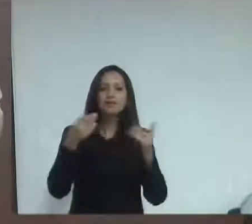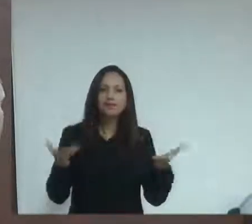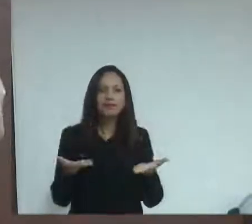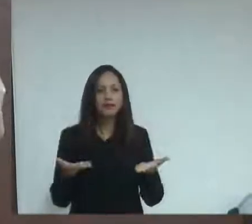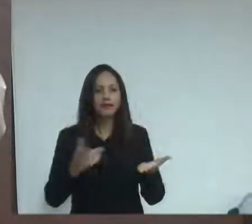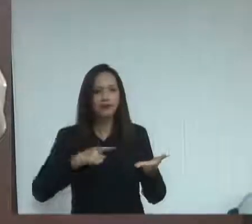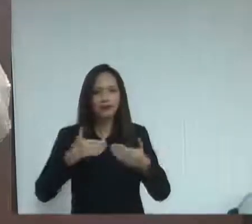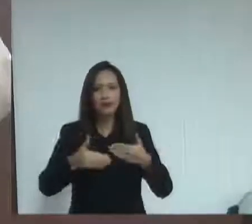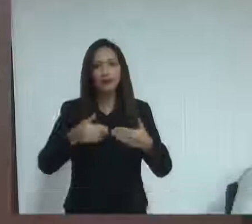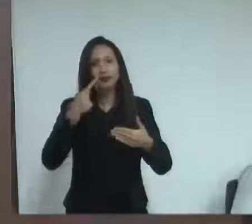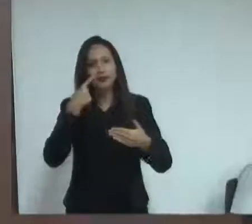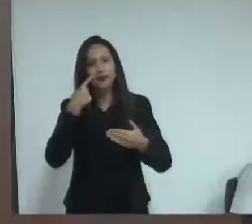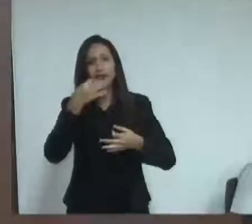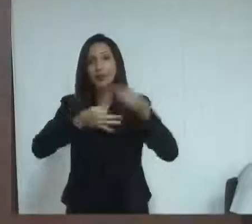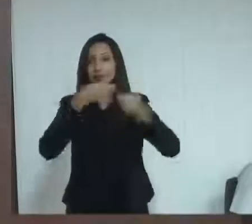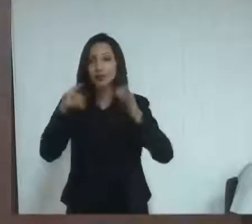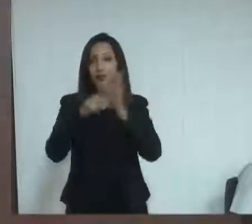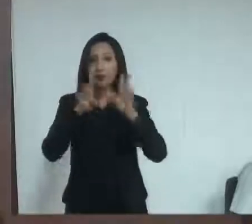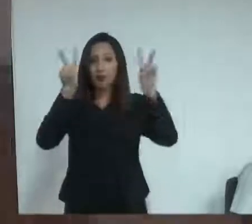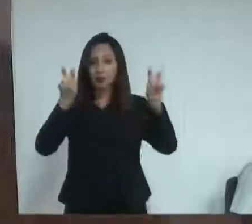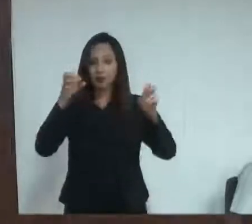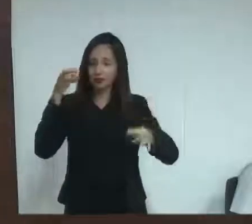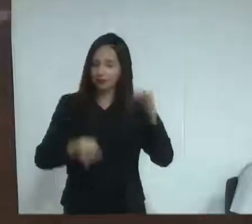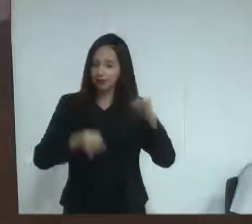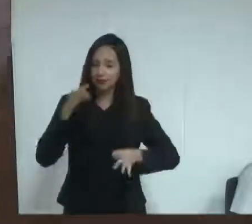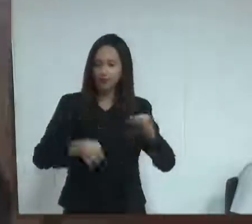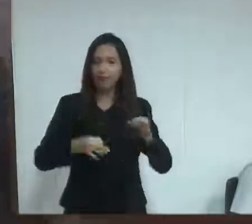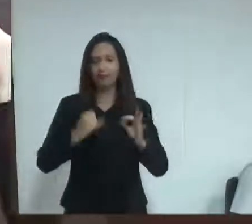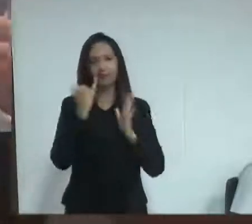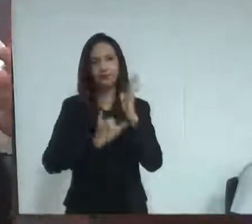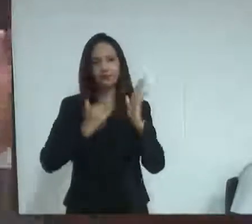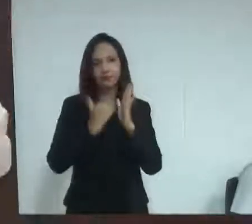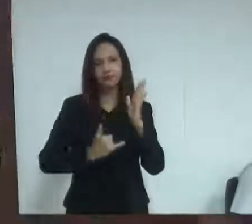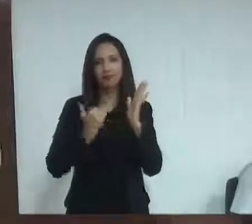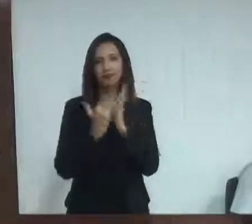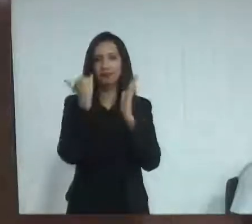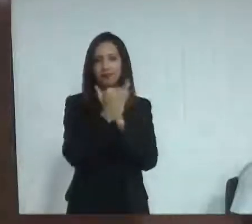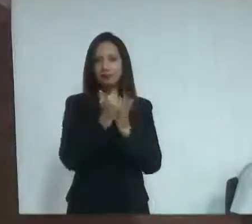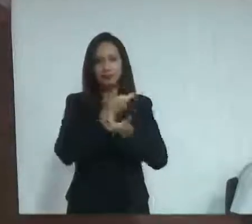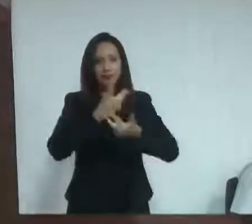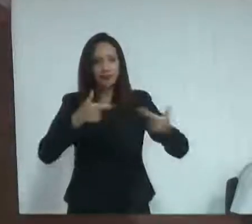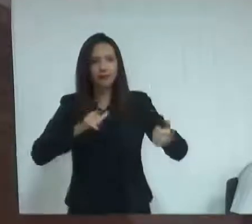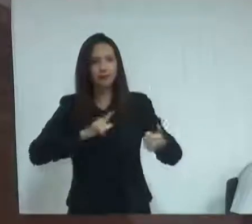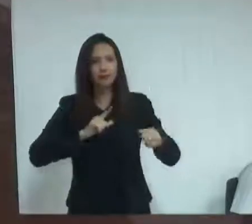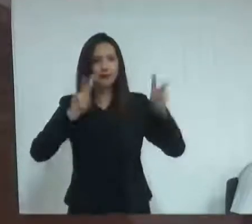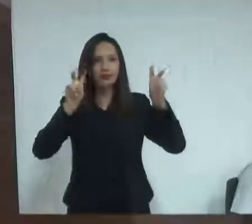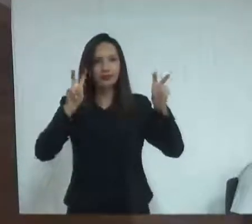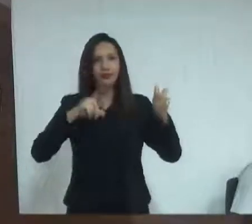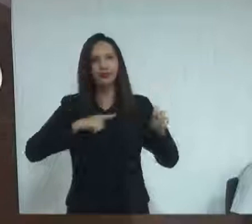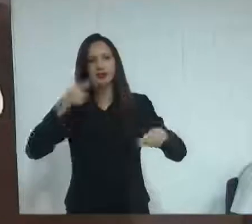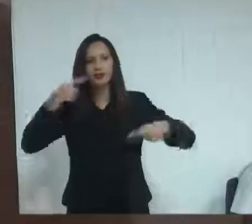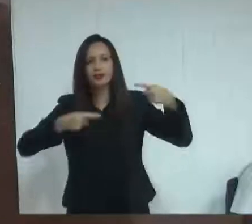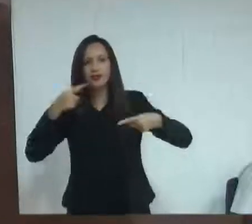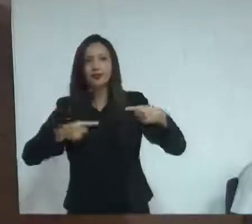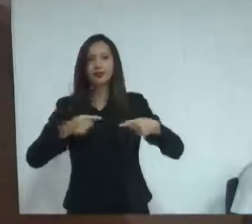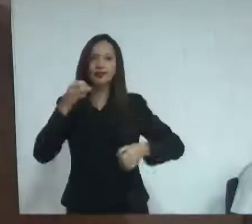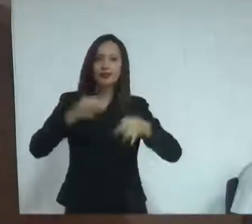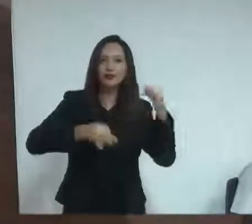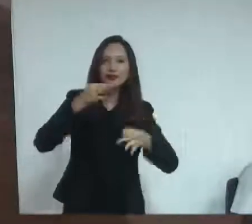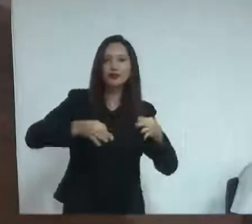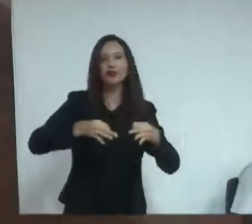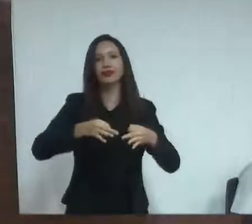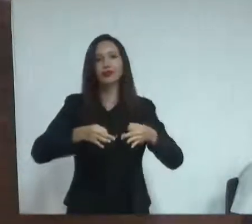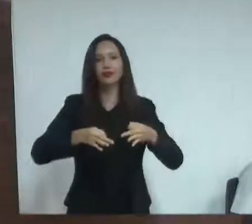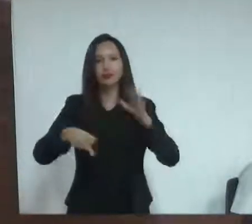fosse, do ponto de vista da justiça social e tributária, que nos bastidores se fala, é uma questão de justiça tributária, é uma questão de justiça